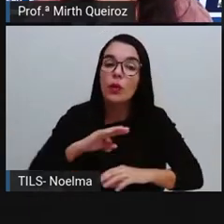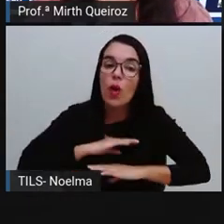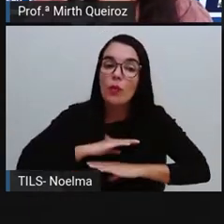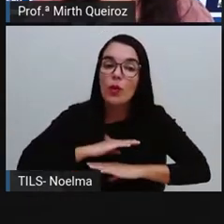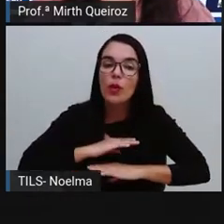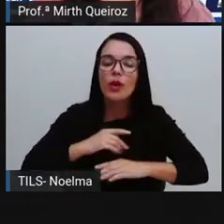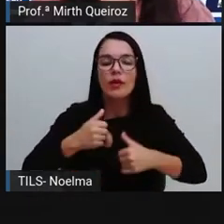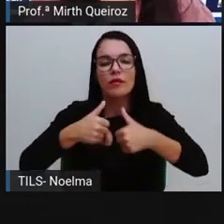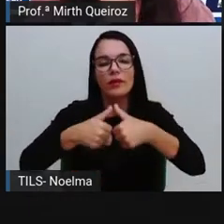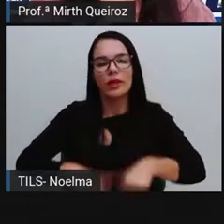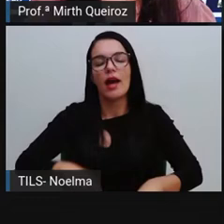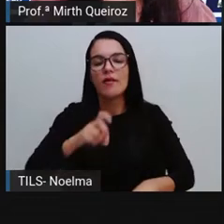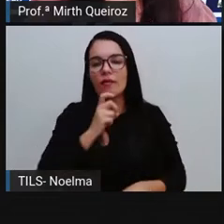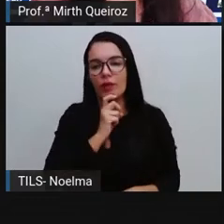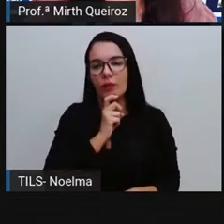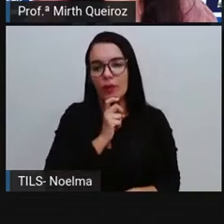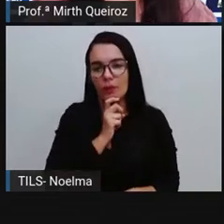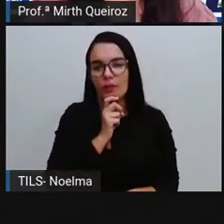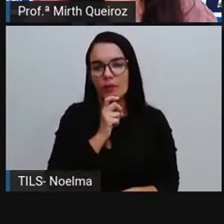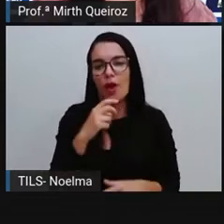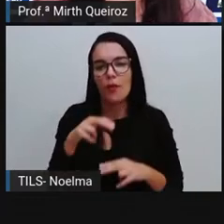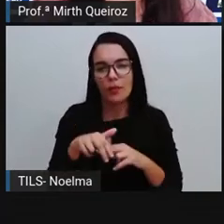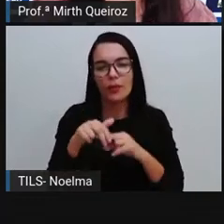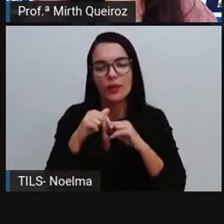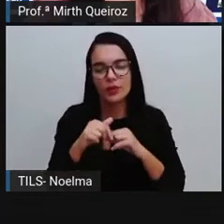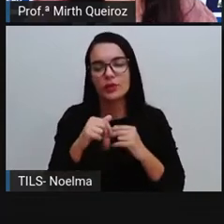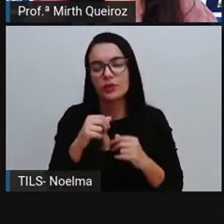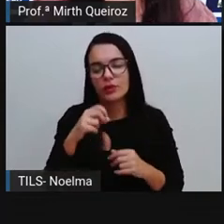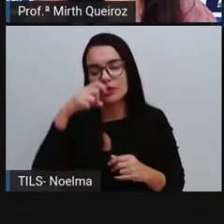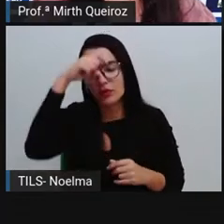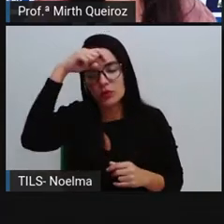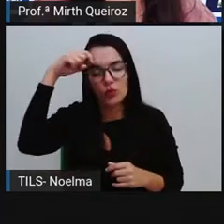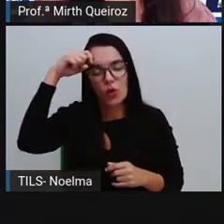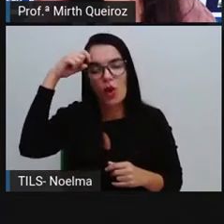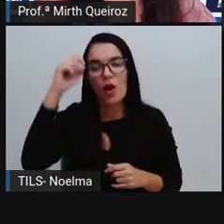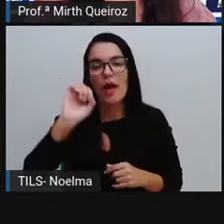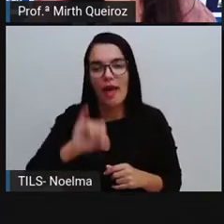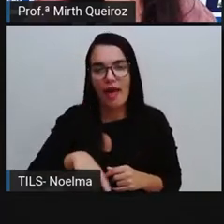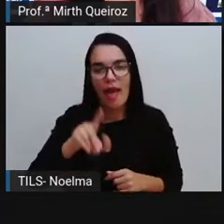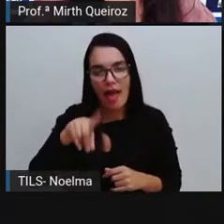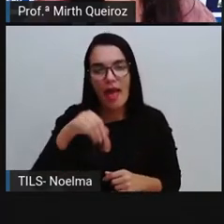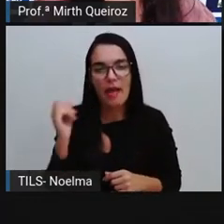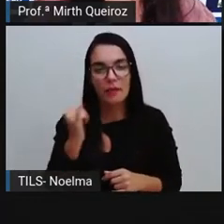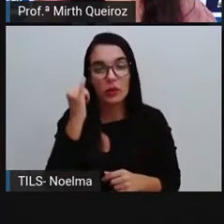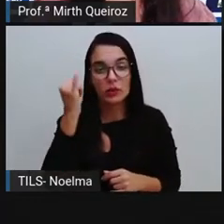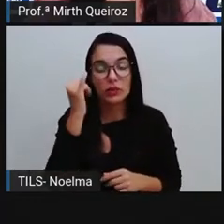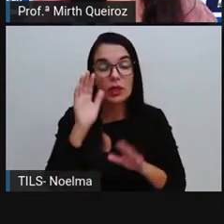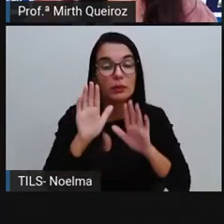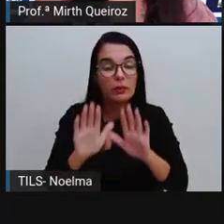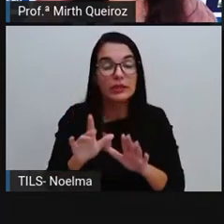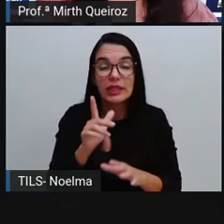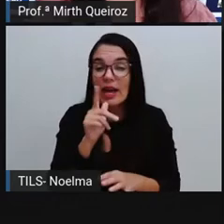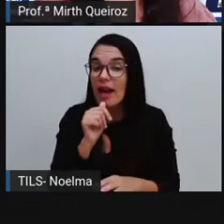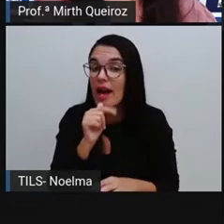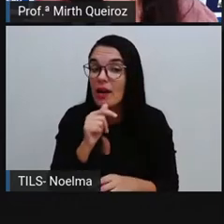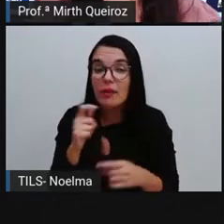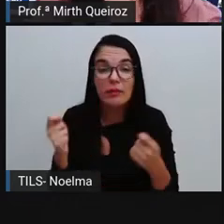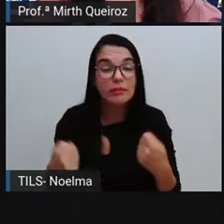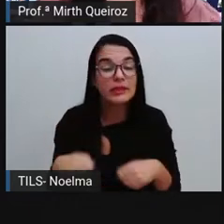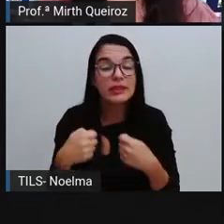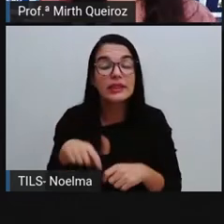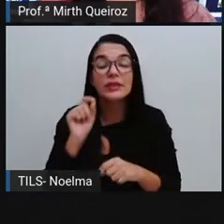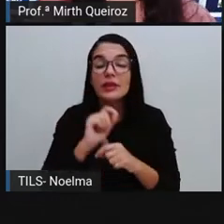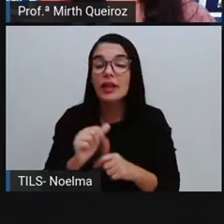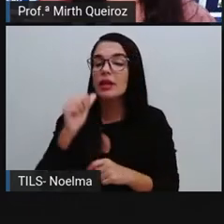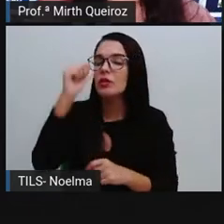corpo. Então, a água, ela vai atuar diretamente no equilíbrio da temperatura. Além disso, quando a gente está